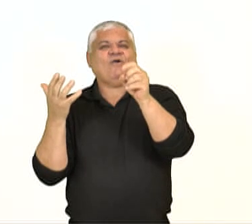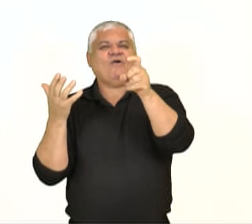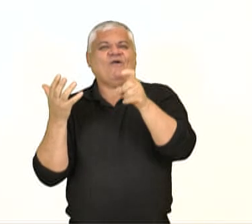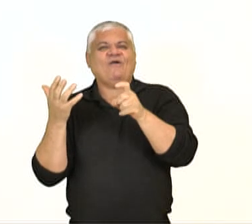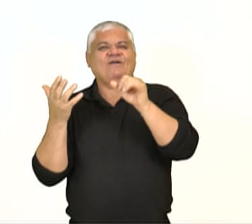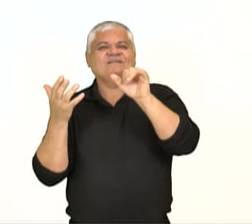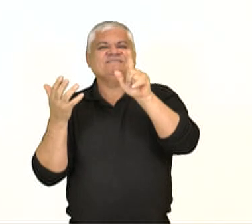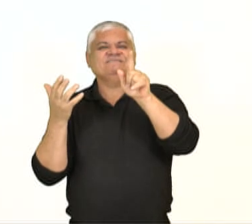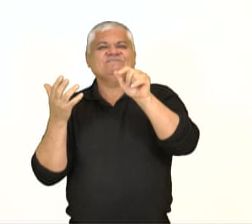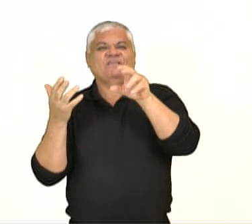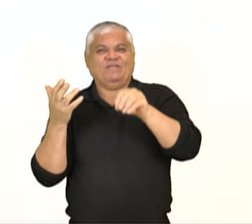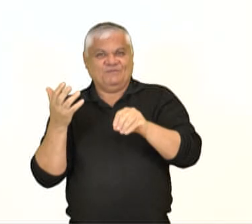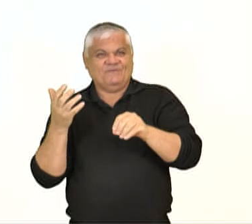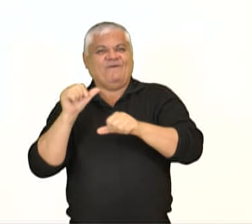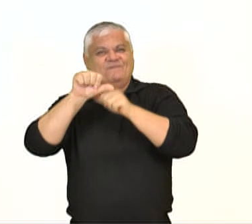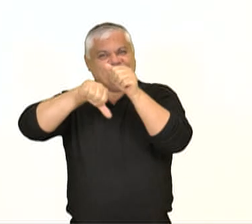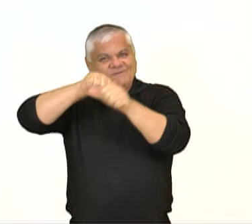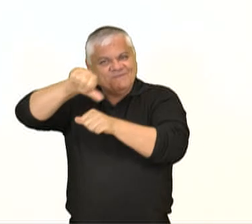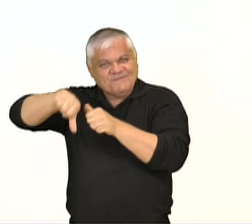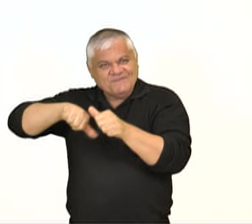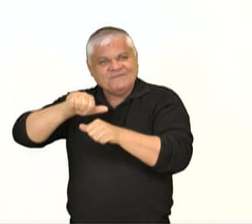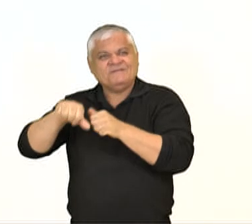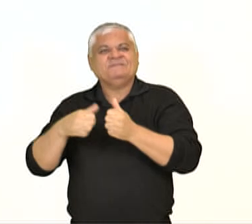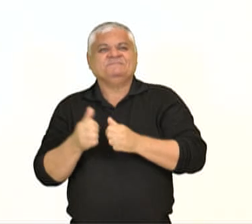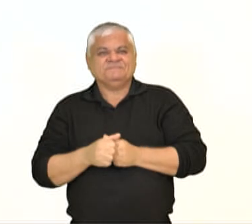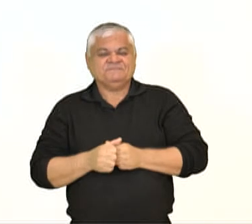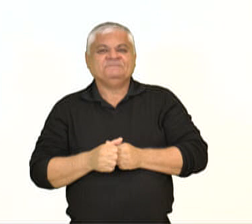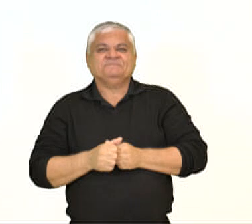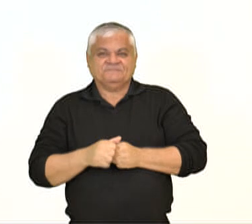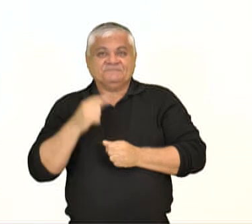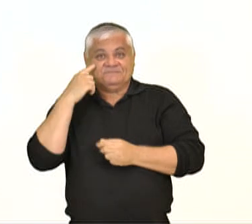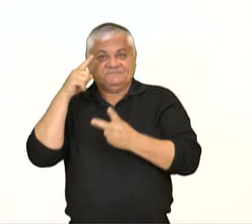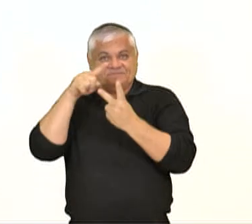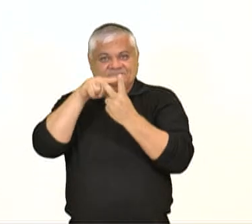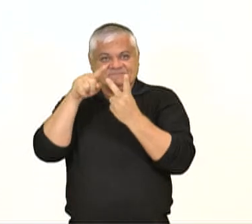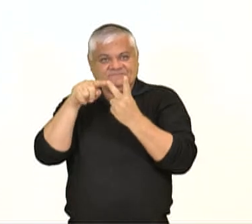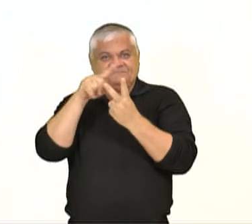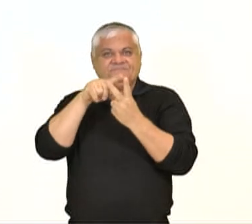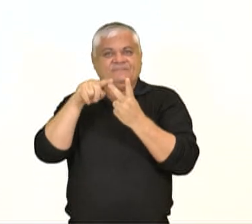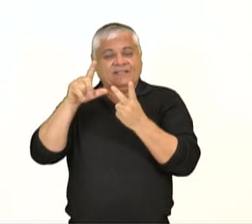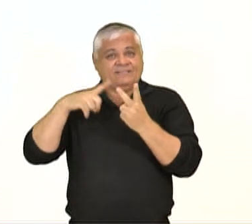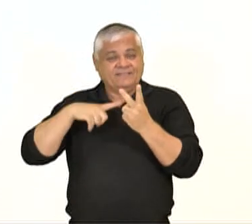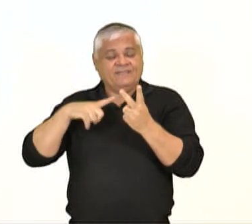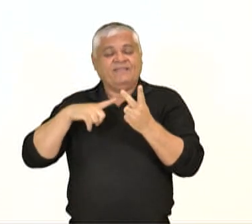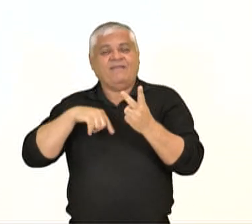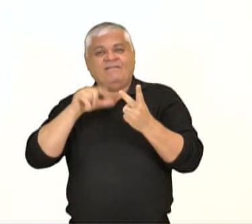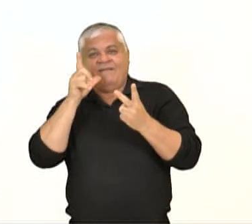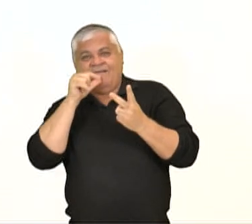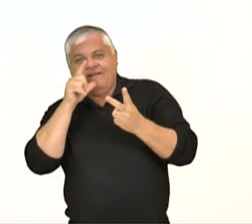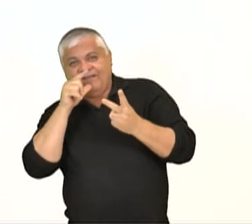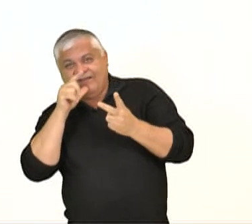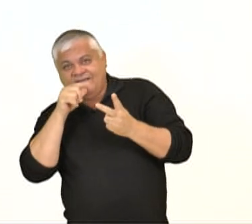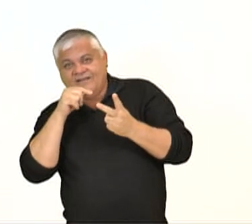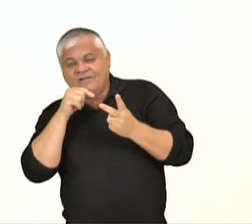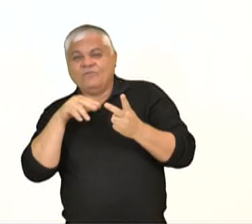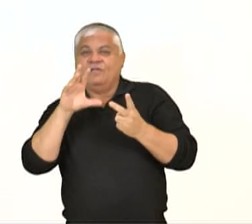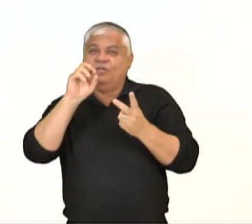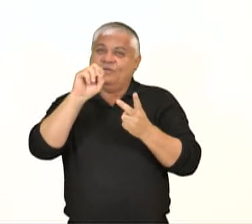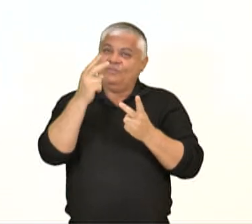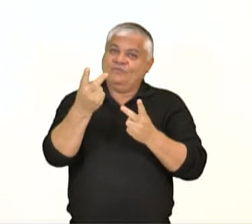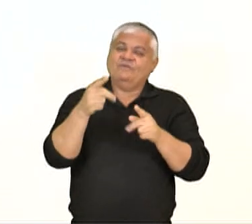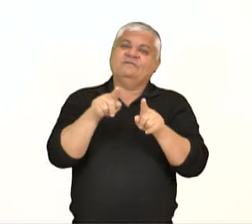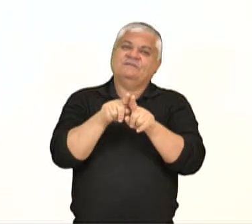aqui, né, no processo da transpiração, respiração, a presença de água e de O2, que é necessário aqui também nesse